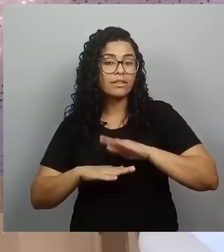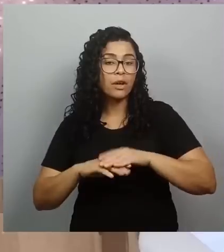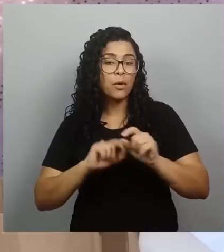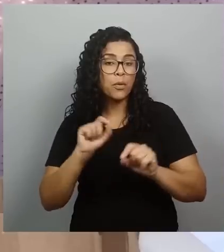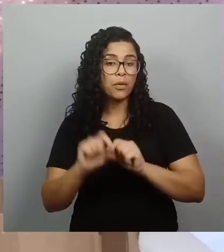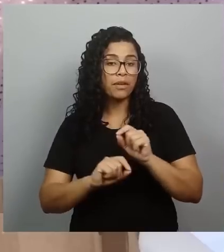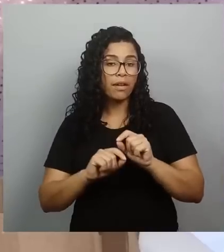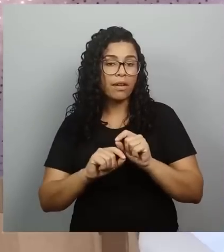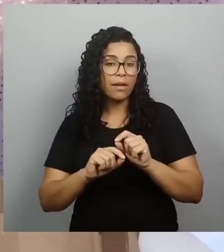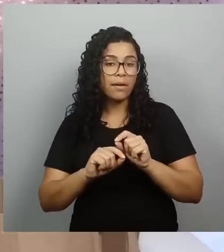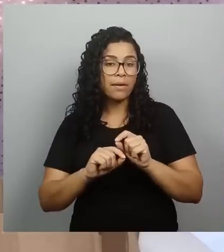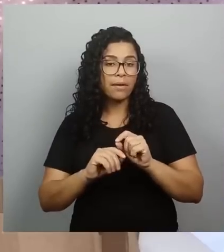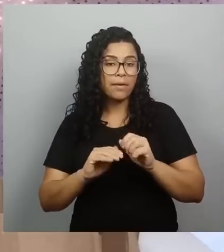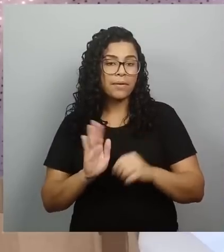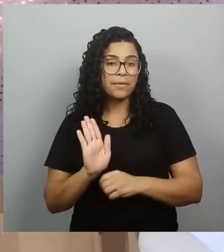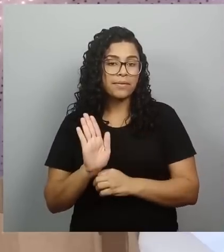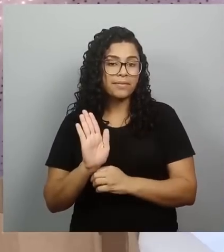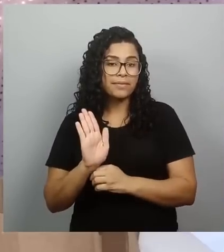de papelões